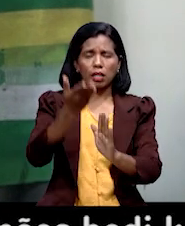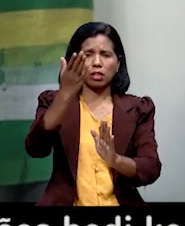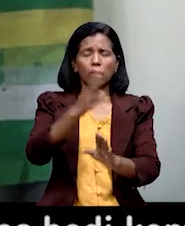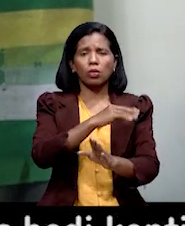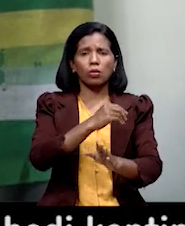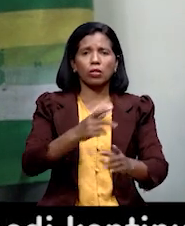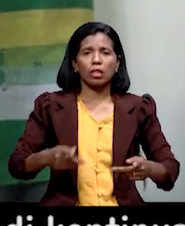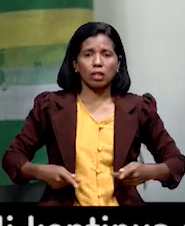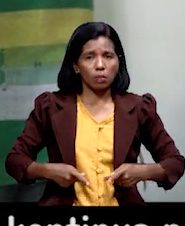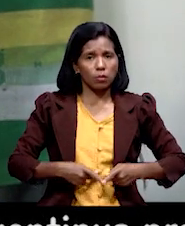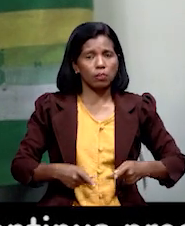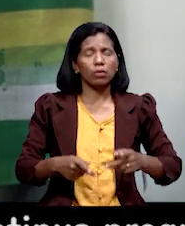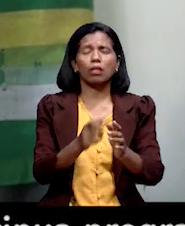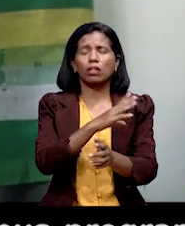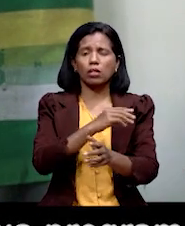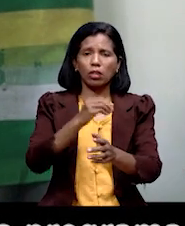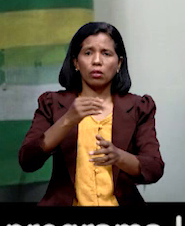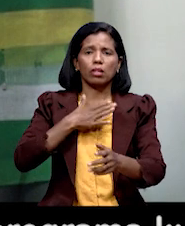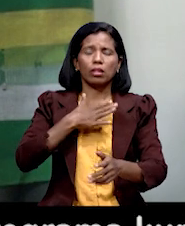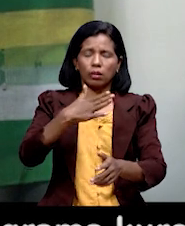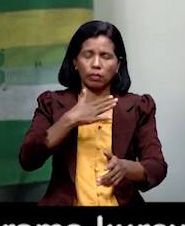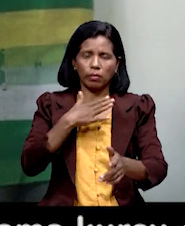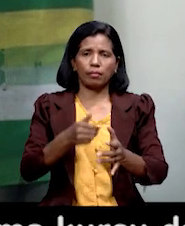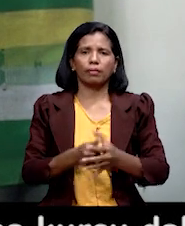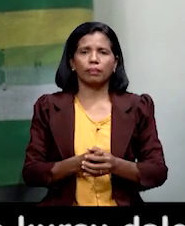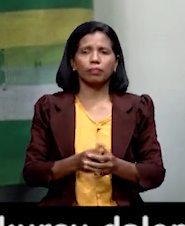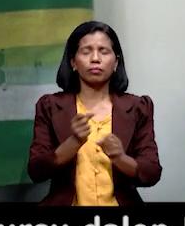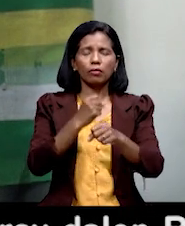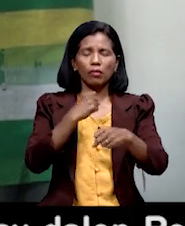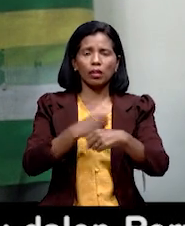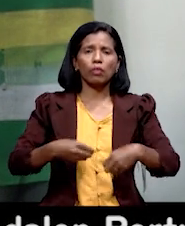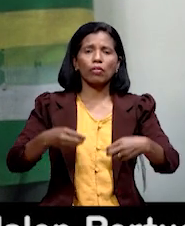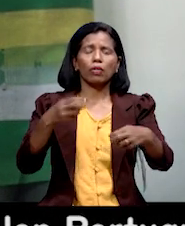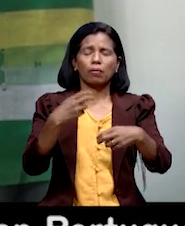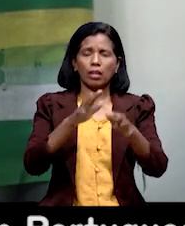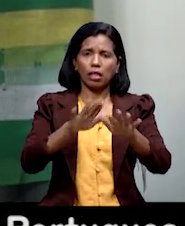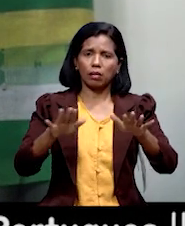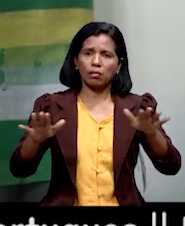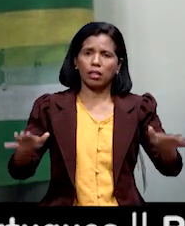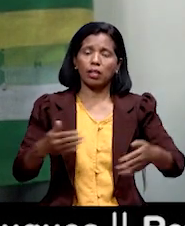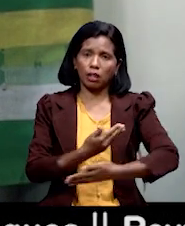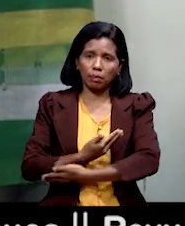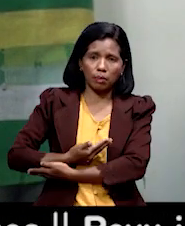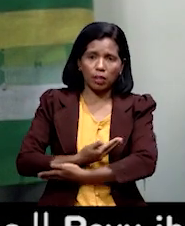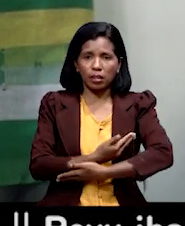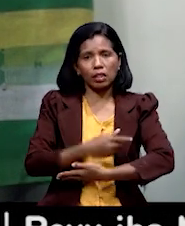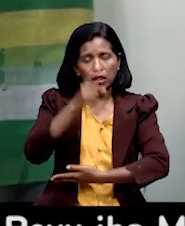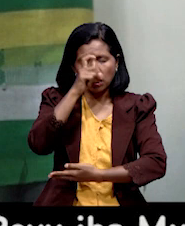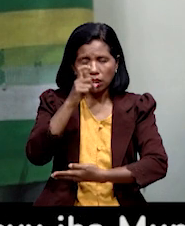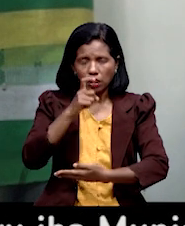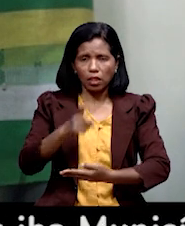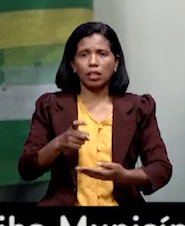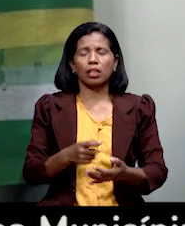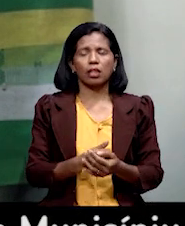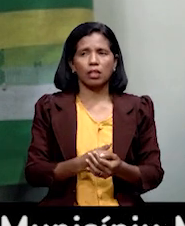tolu ni maka domina teptes liliu afeta maka aspa lavar ki xira idadi maioria idadi ne